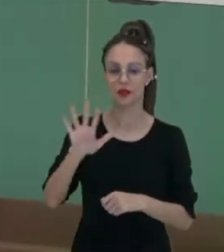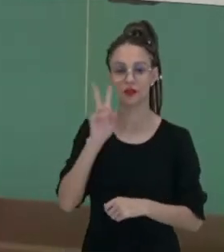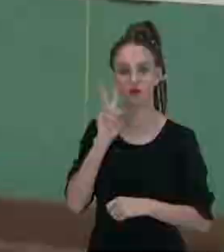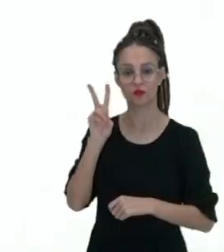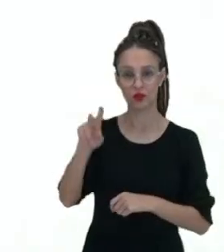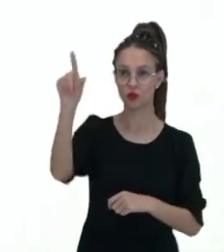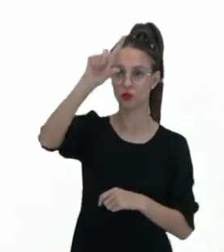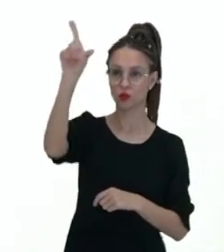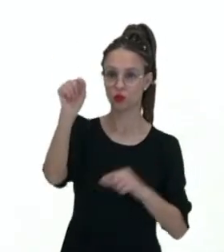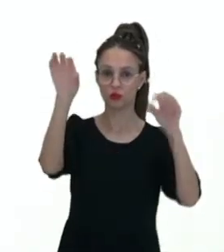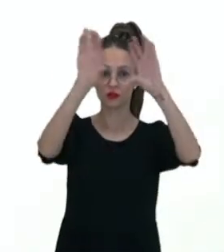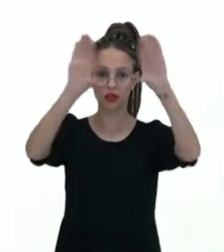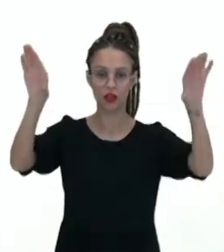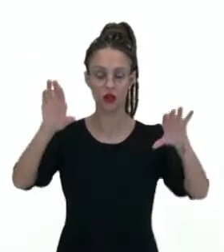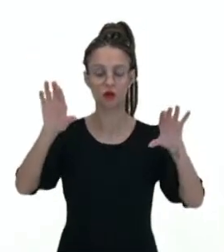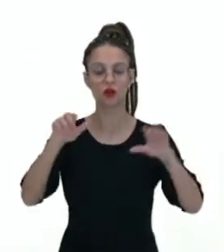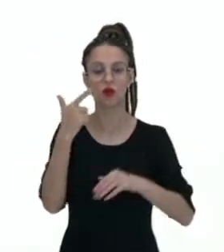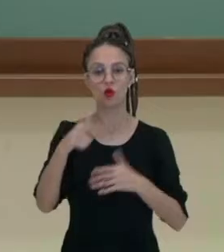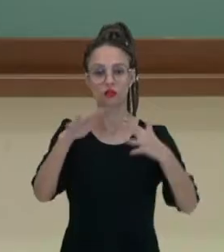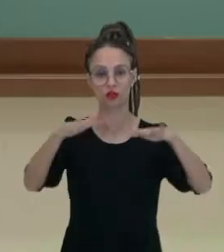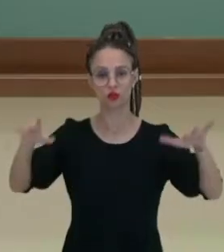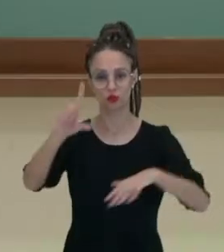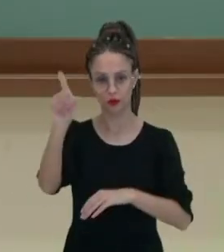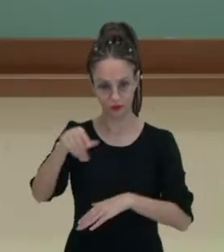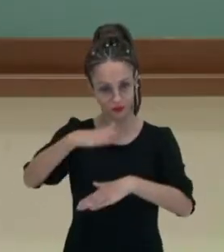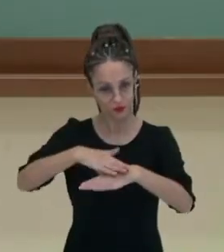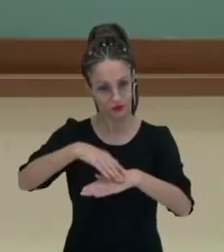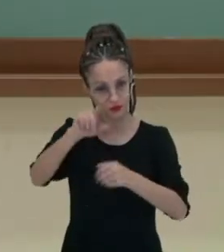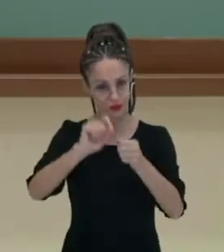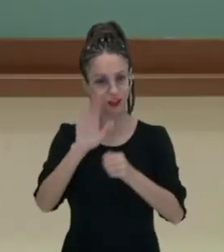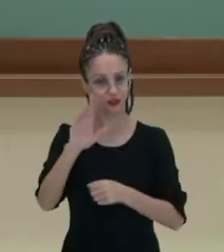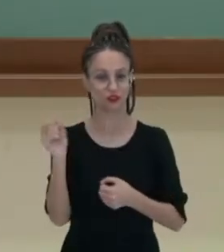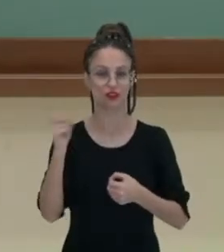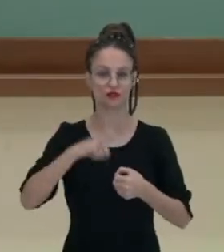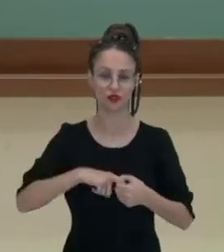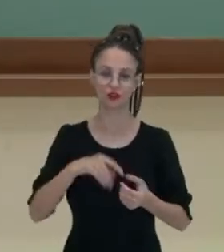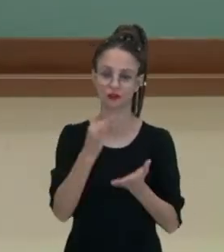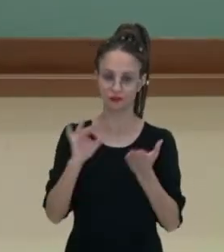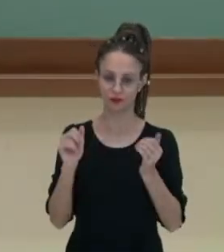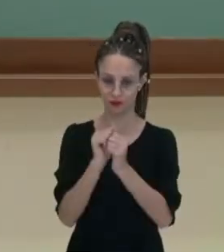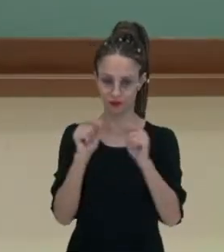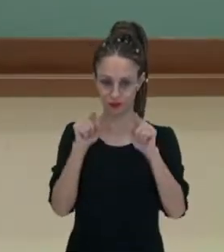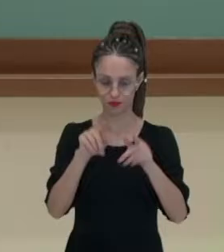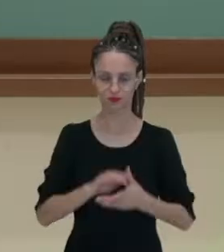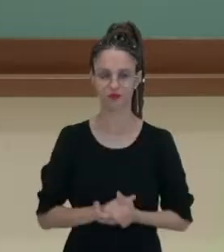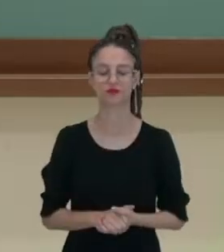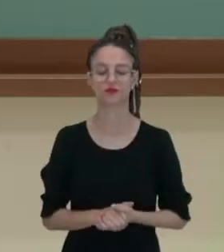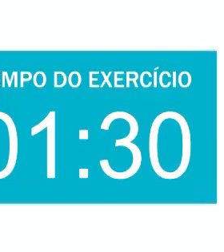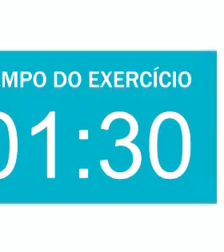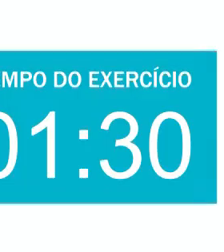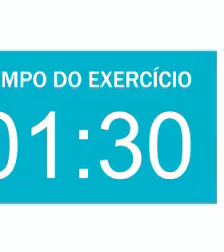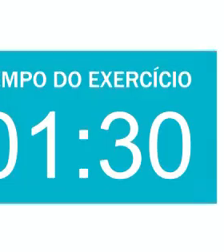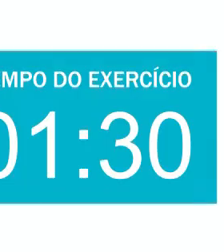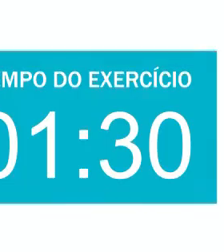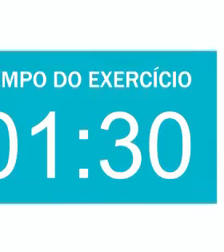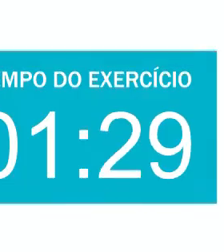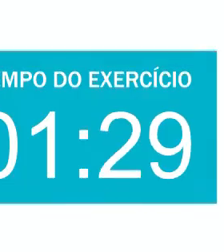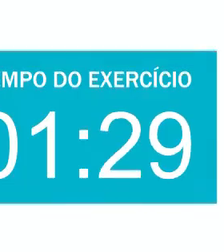lua no céu, viu outra lua no mar. Faz aí, eu já volto. Gabaritar contigo.